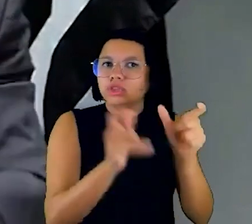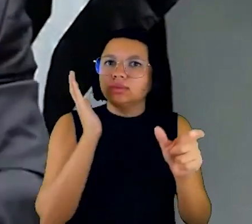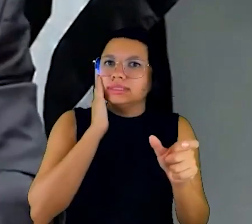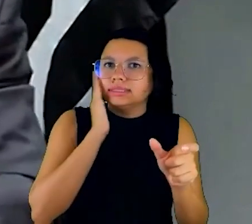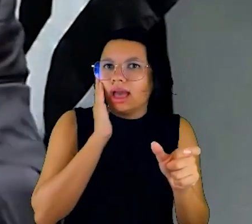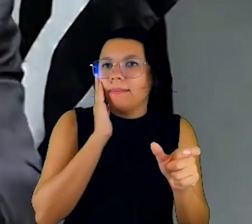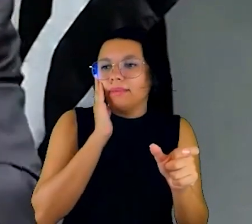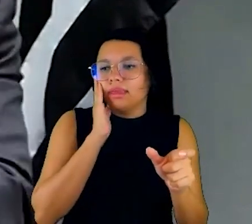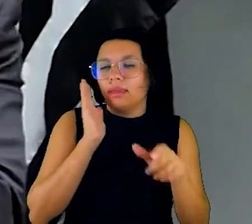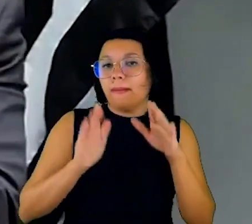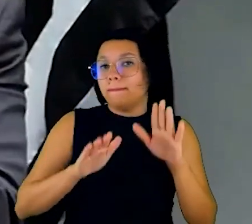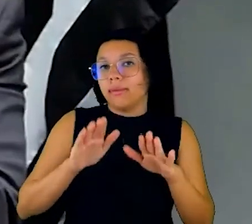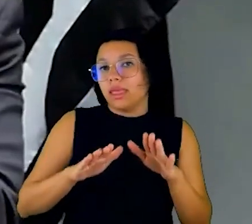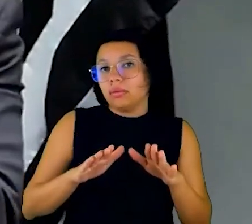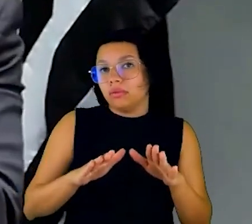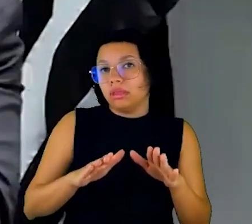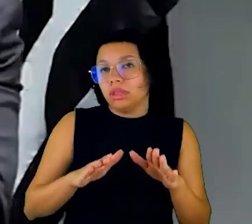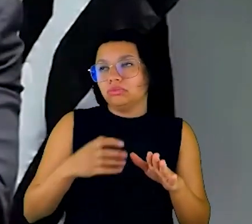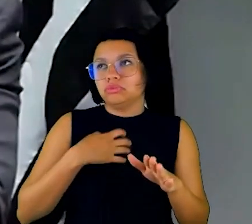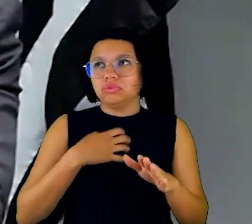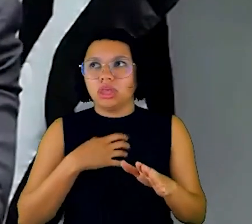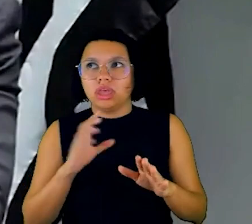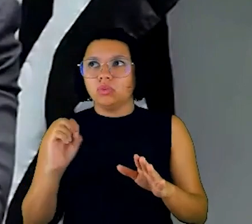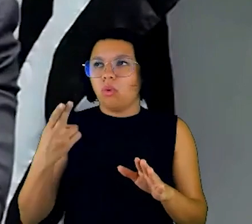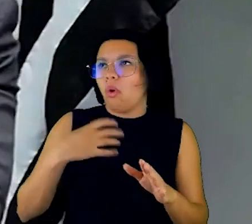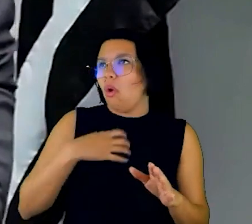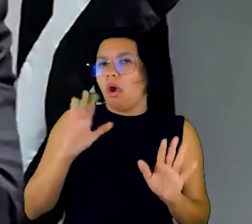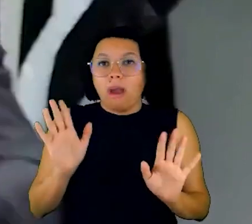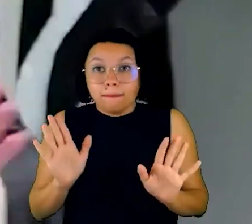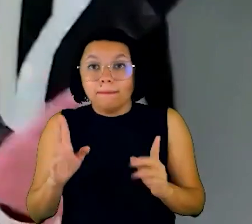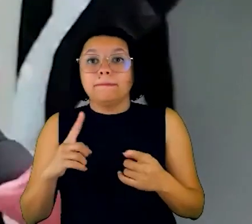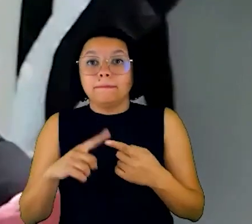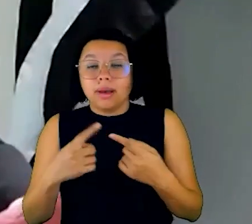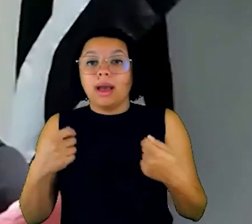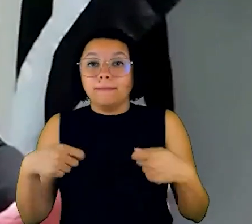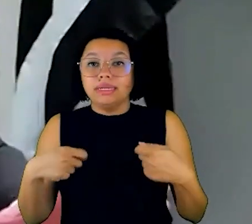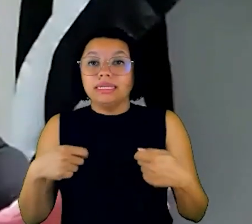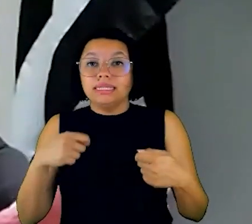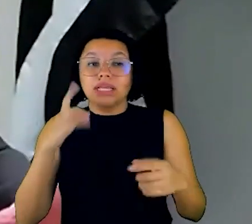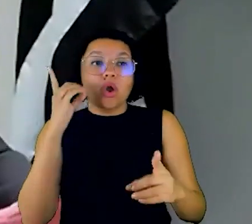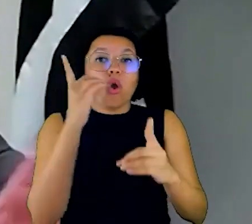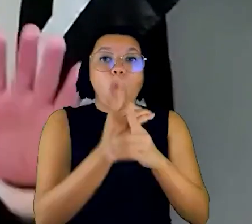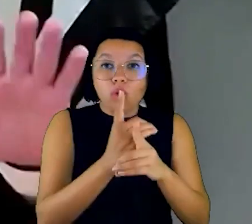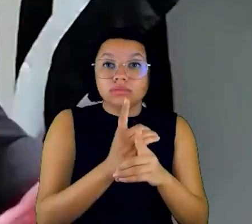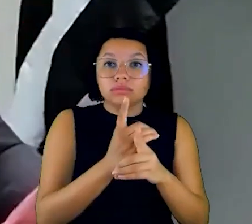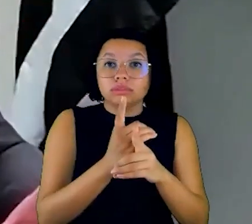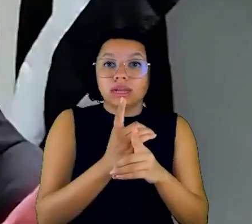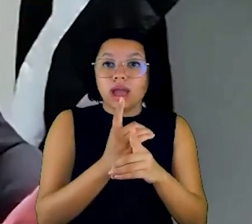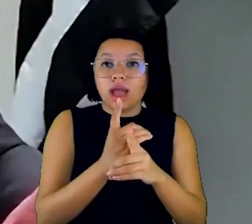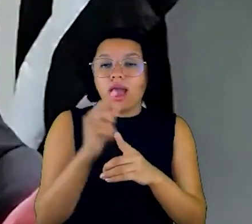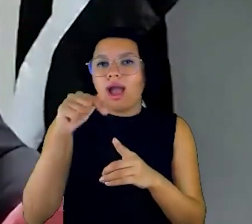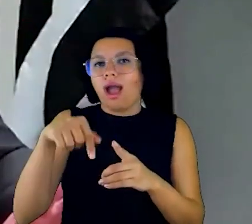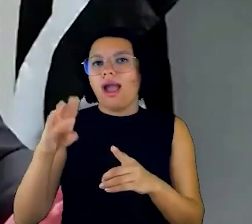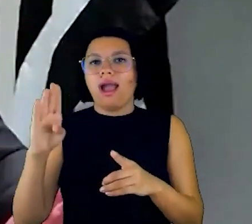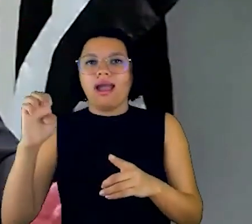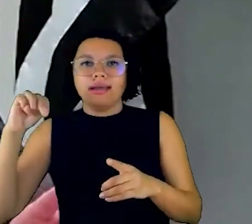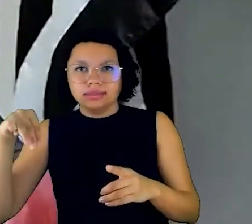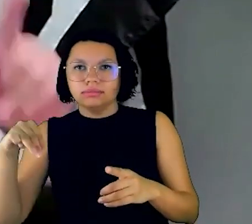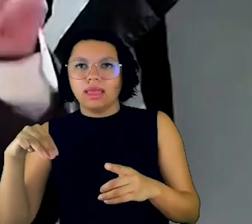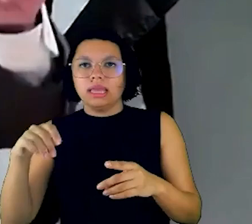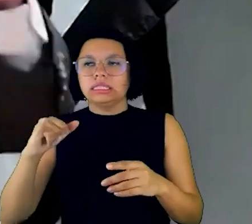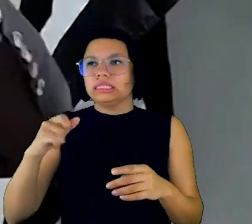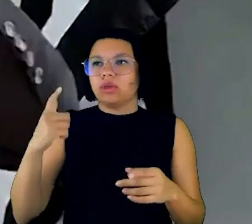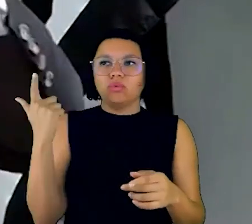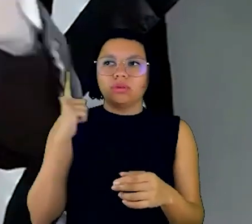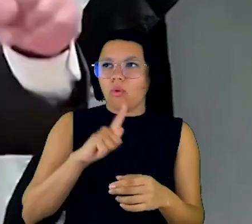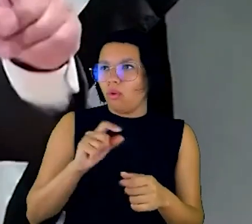mecanismos ficcionais, mas é necessário que se dê ciência a essa pessoa. E é necessário que se localize patrimônio. Se eu não tenho condições de fazer isso num primeiro